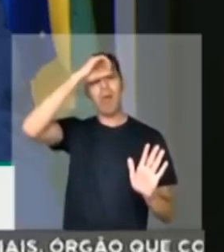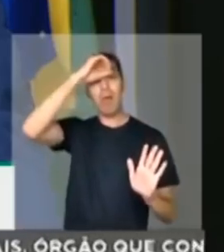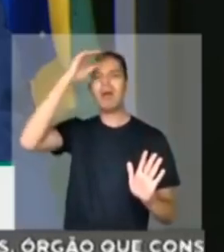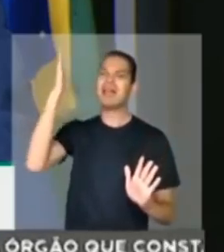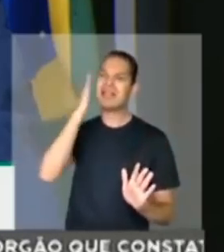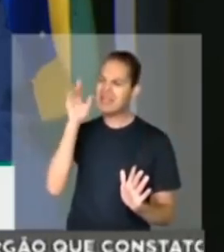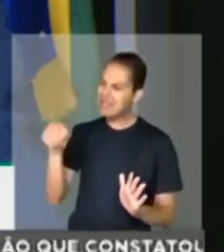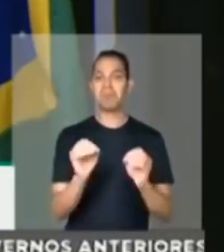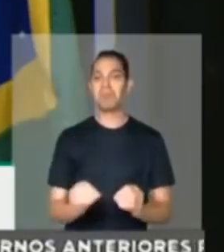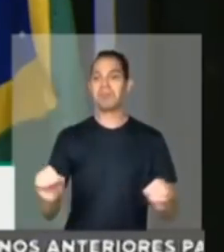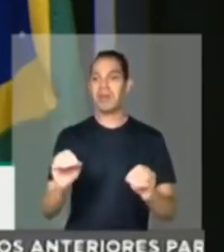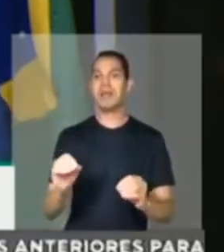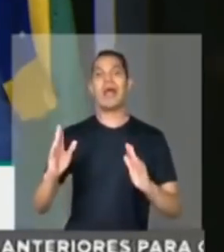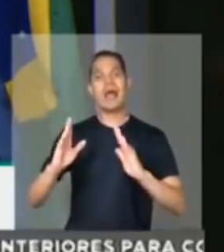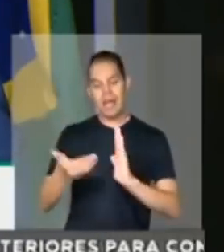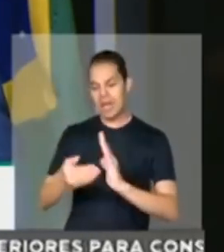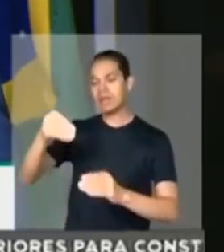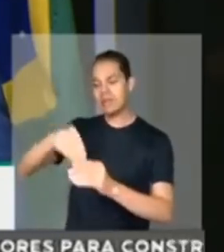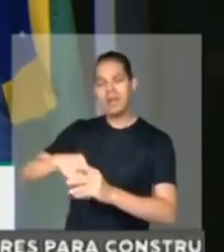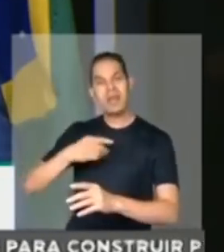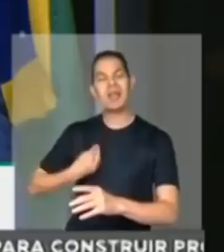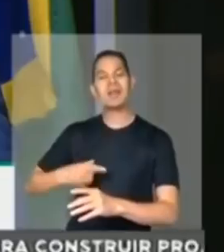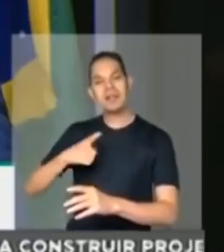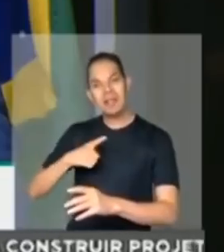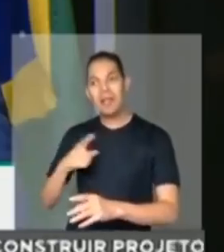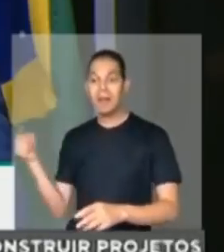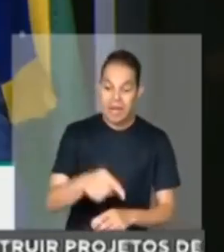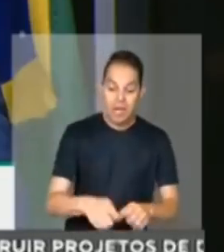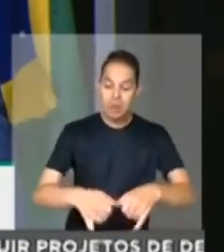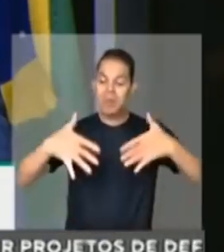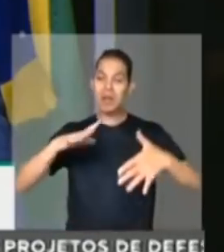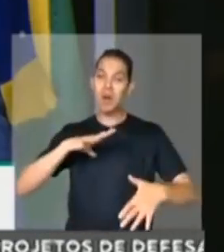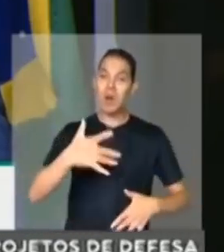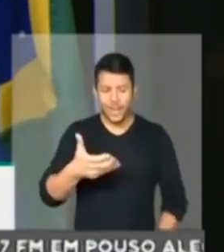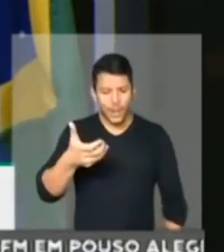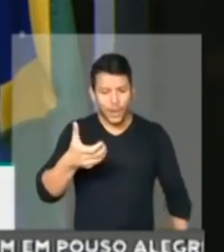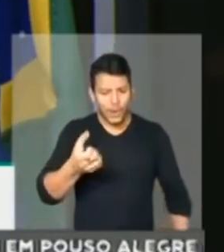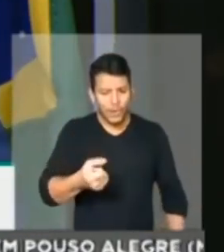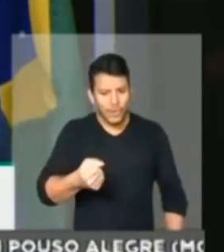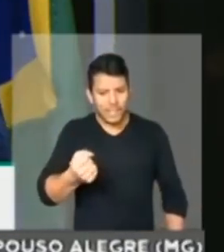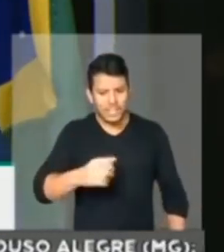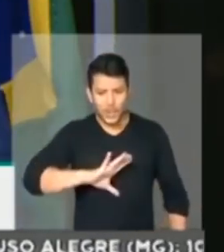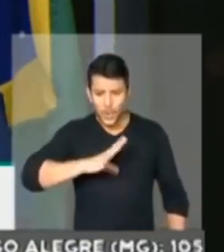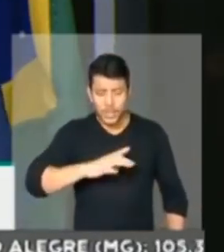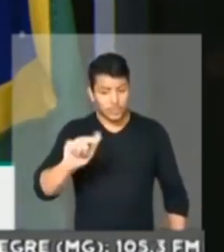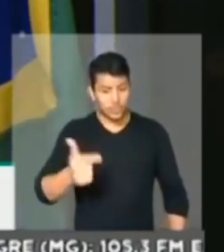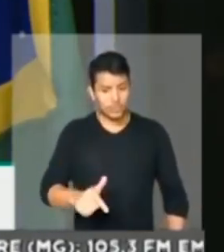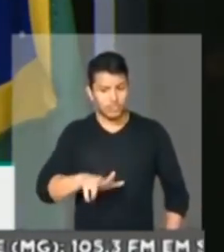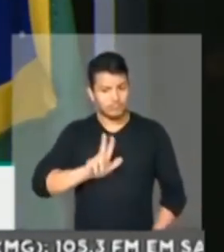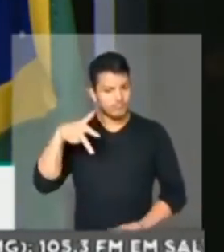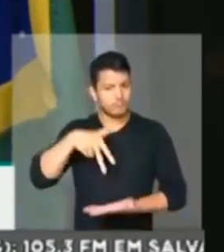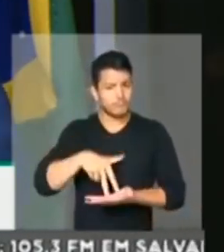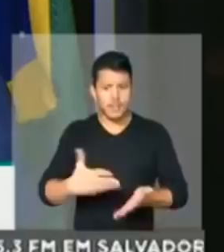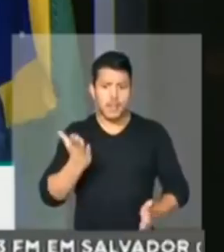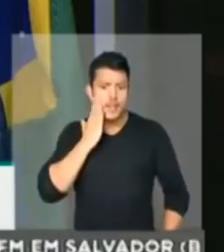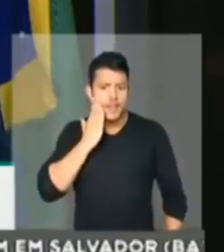que está errado e não tem coragem de vir a plenário discutir pessoalmente. É leãozinho de Twitter, é não ter coragem de vir aqui e falar na